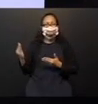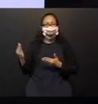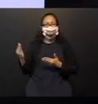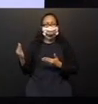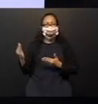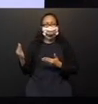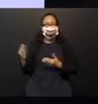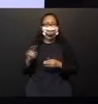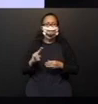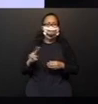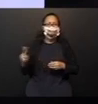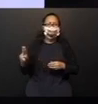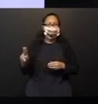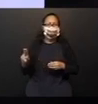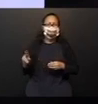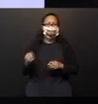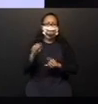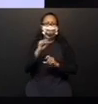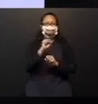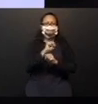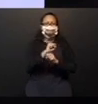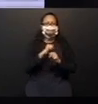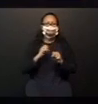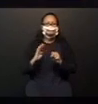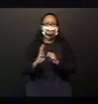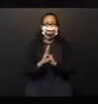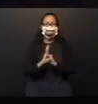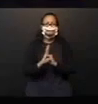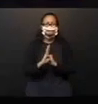levam o nome de substantivo.